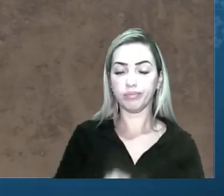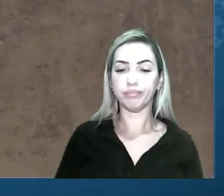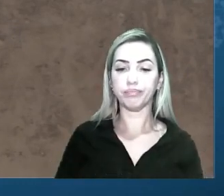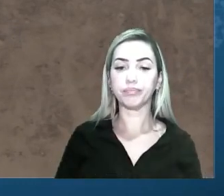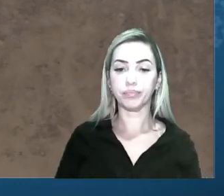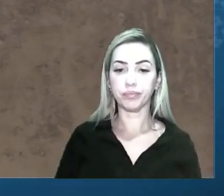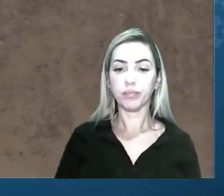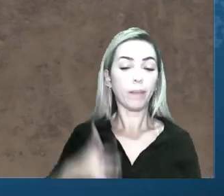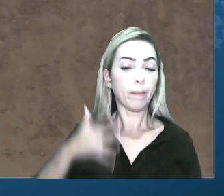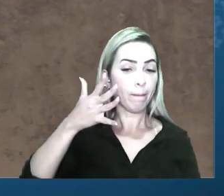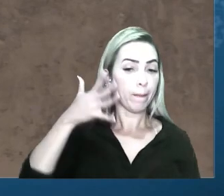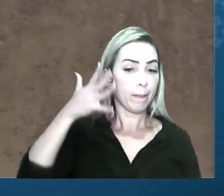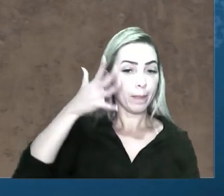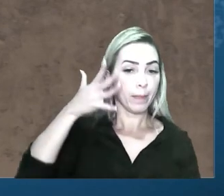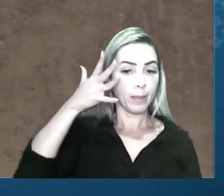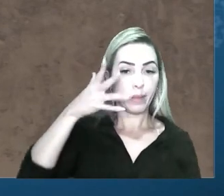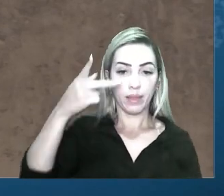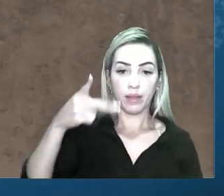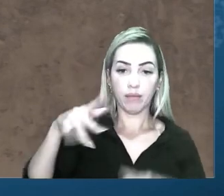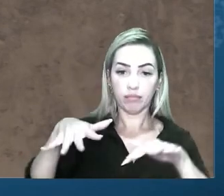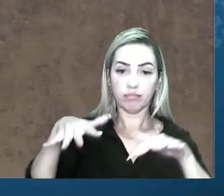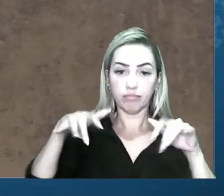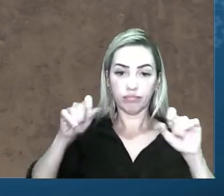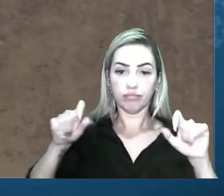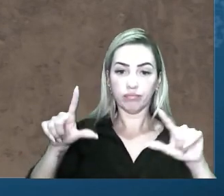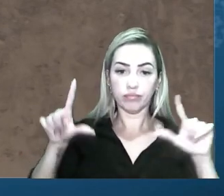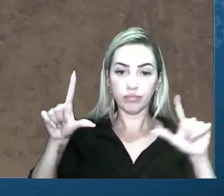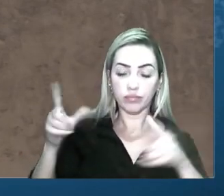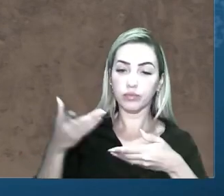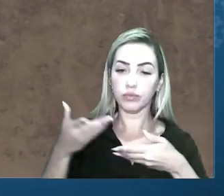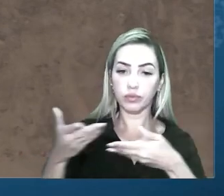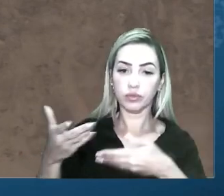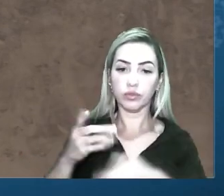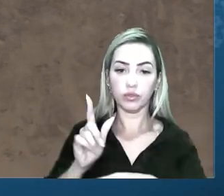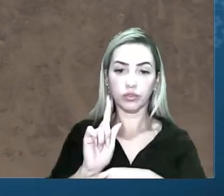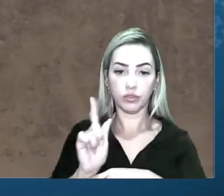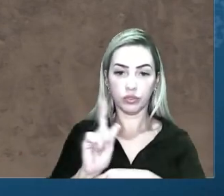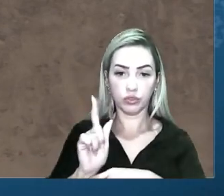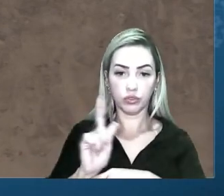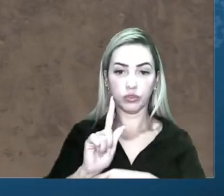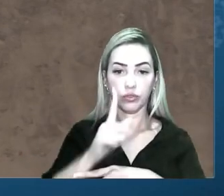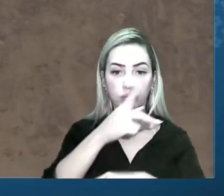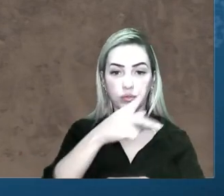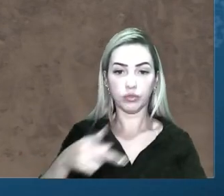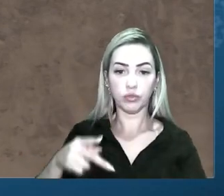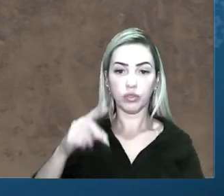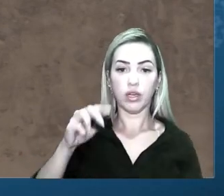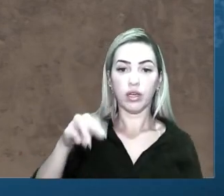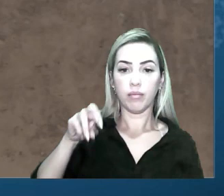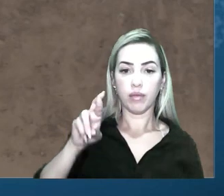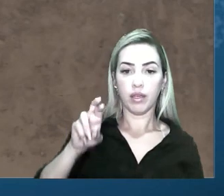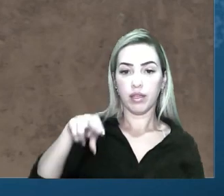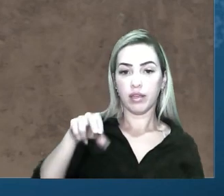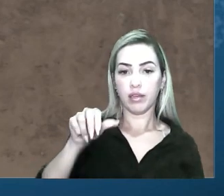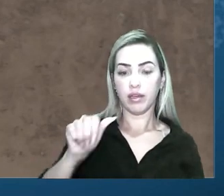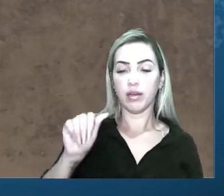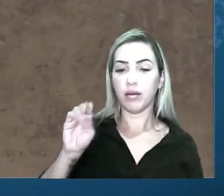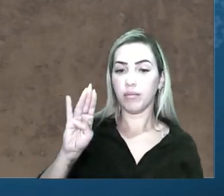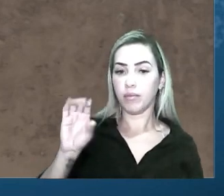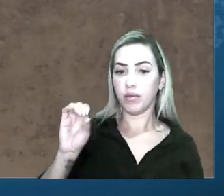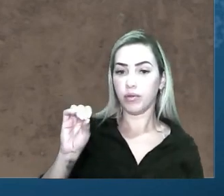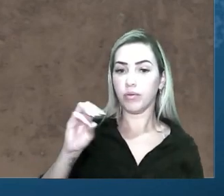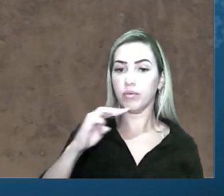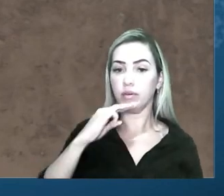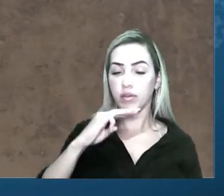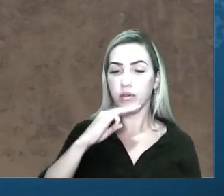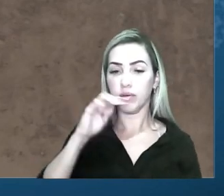deste painel, convidamos a gerente do projeto de mRNA de Biomanguinhos, Patrícia Neves,